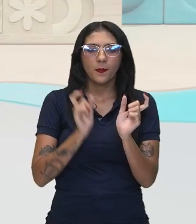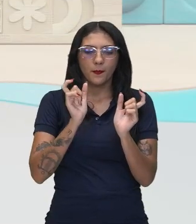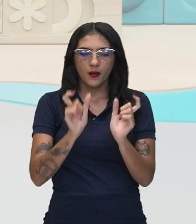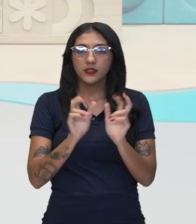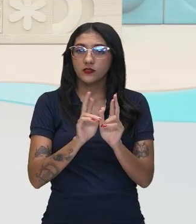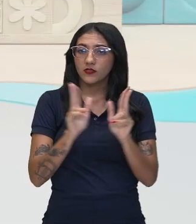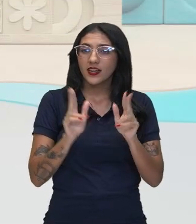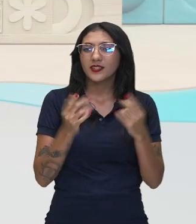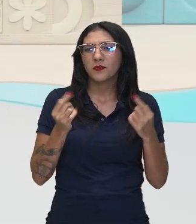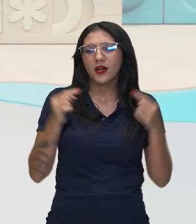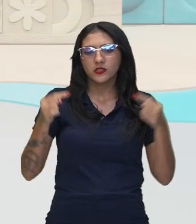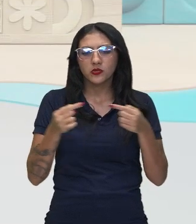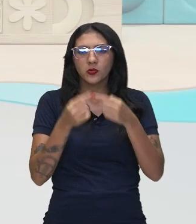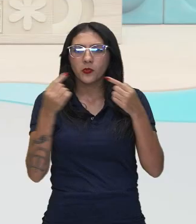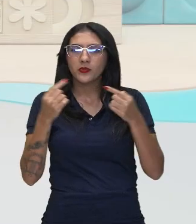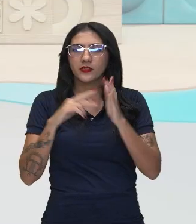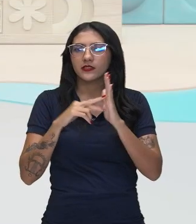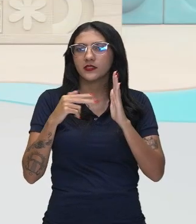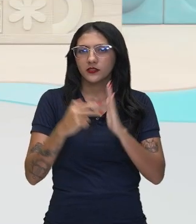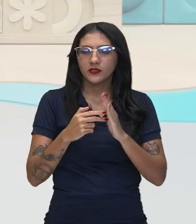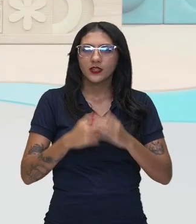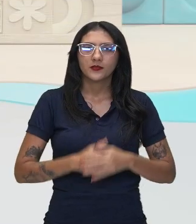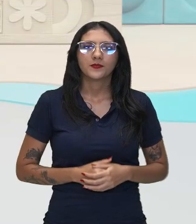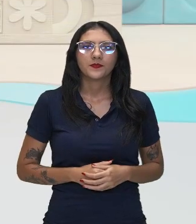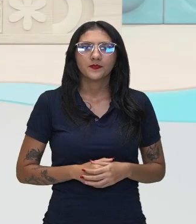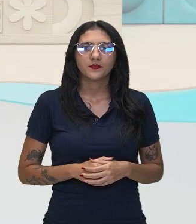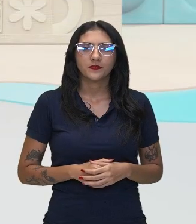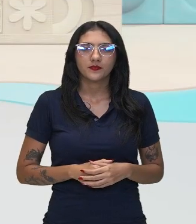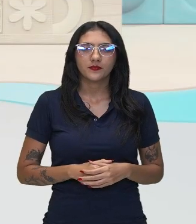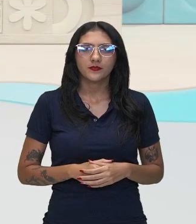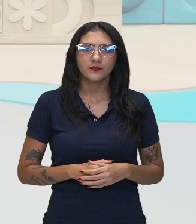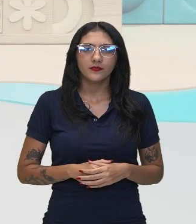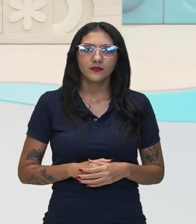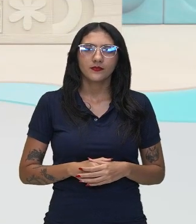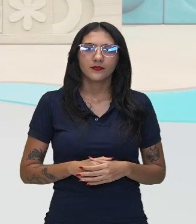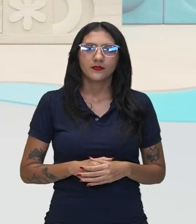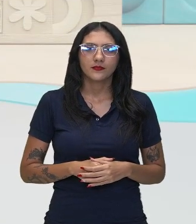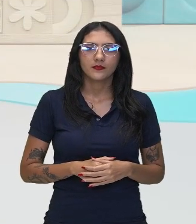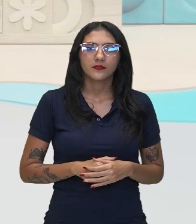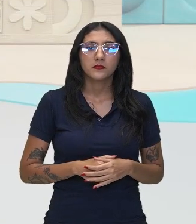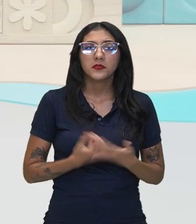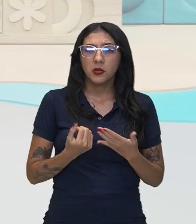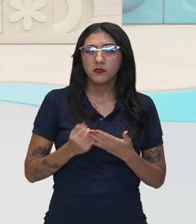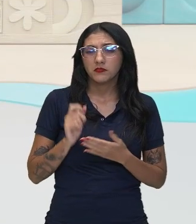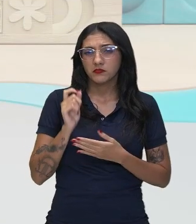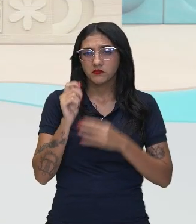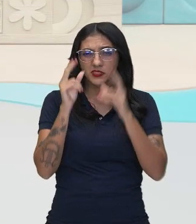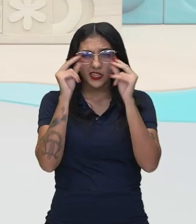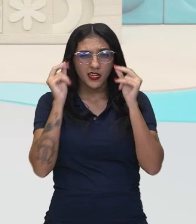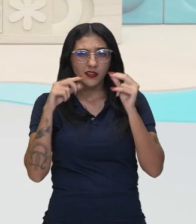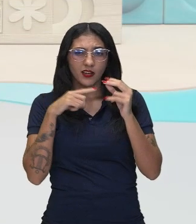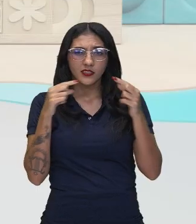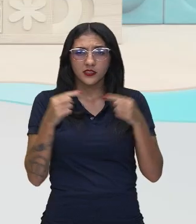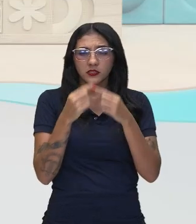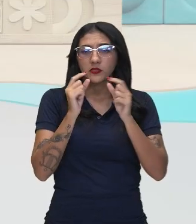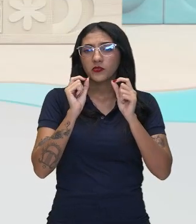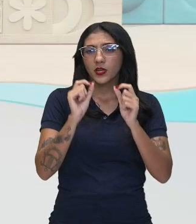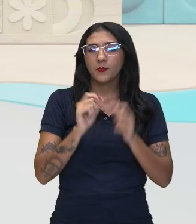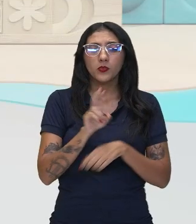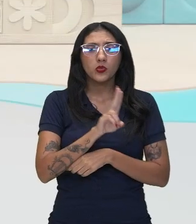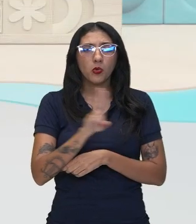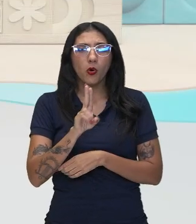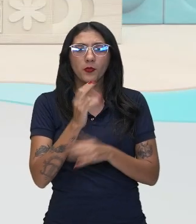mas possuem um significado próximo. Vamos continuar. Do grego, a palavra sinônimo significa semelhante